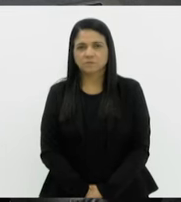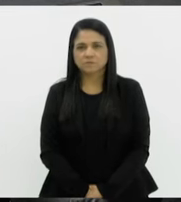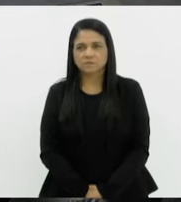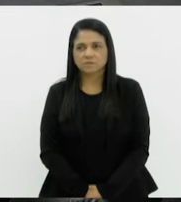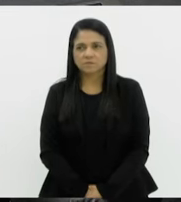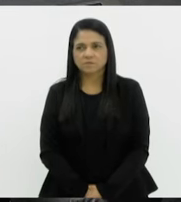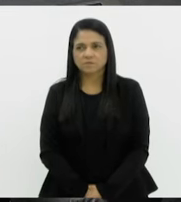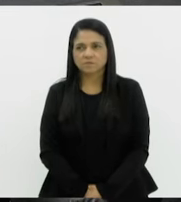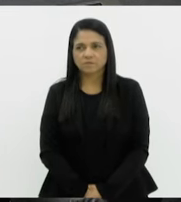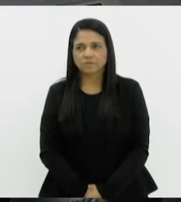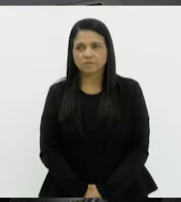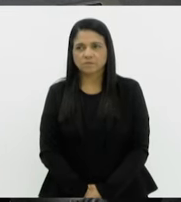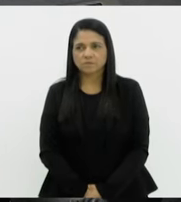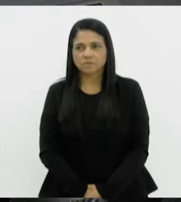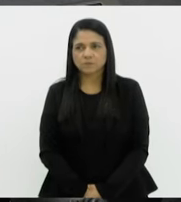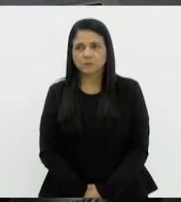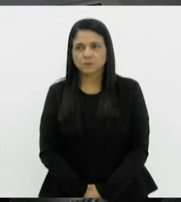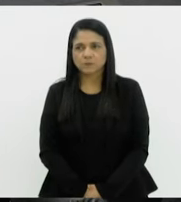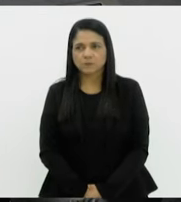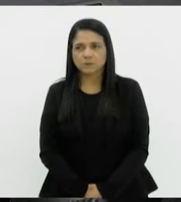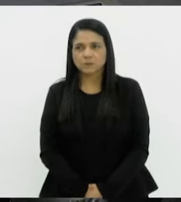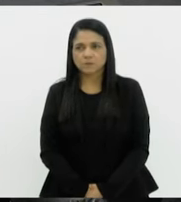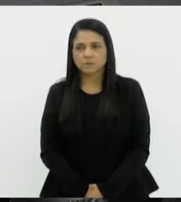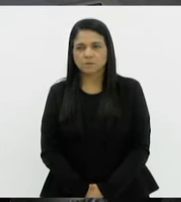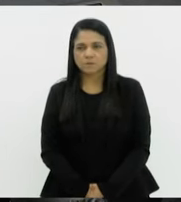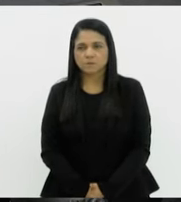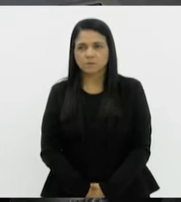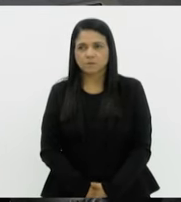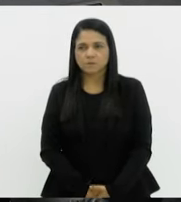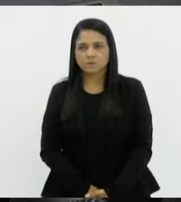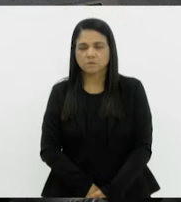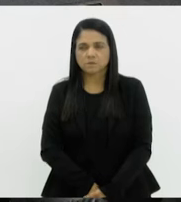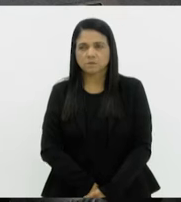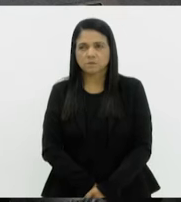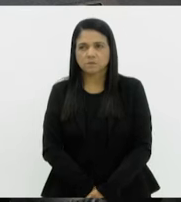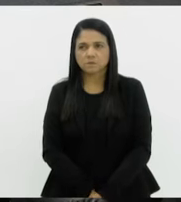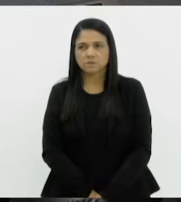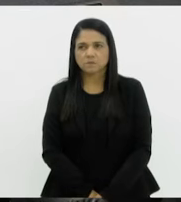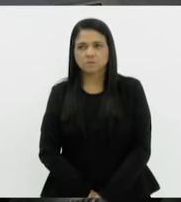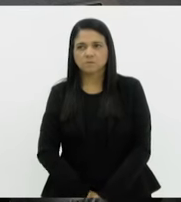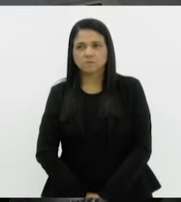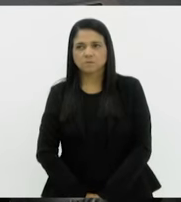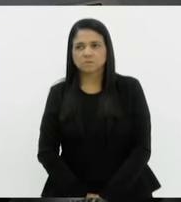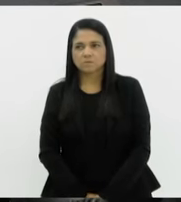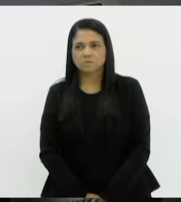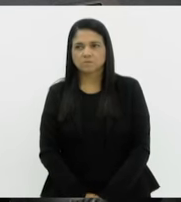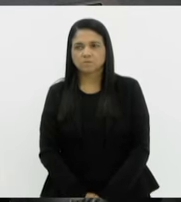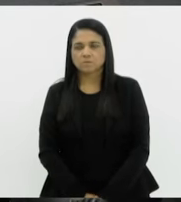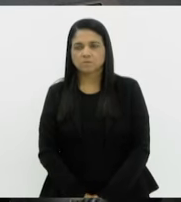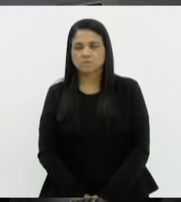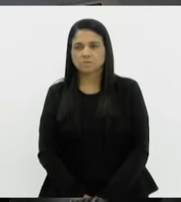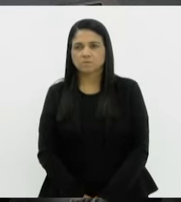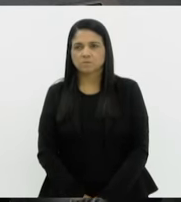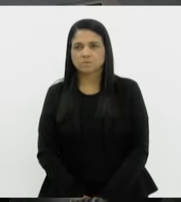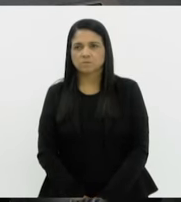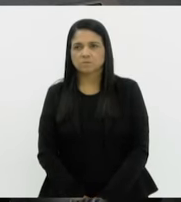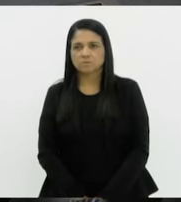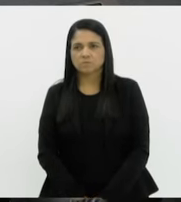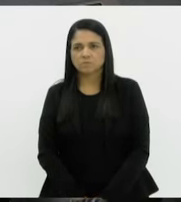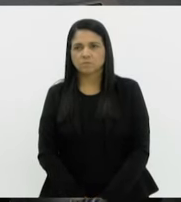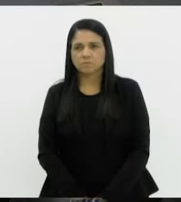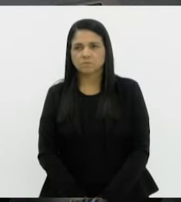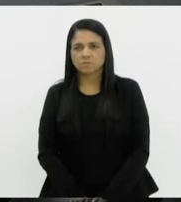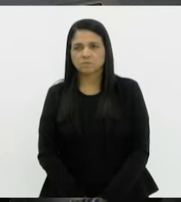68/2023, de autoria da deputada Renata Souza, que, em mensagem, expondo projeto de lei para